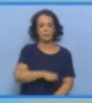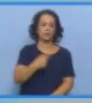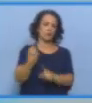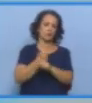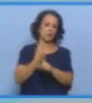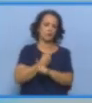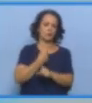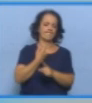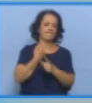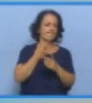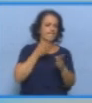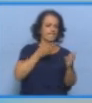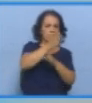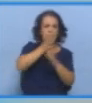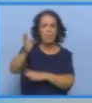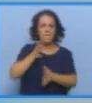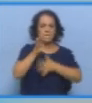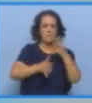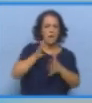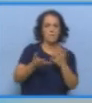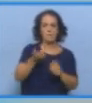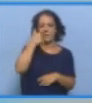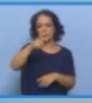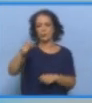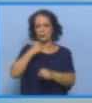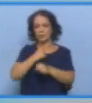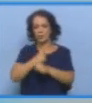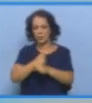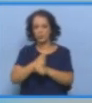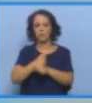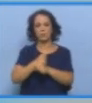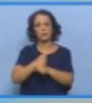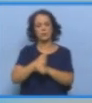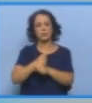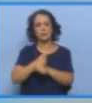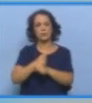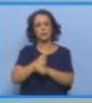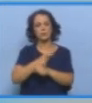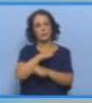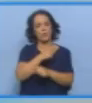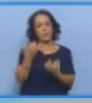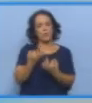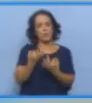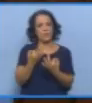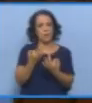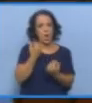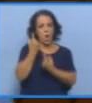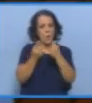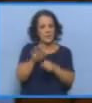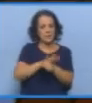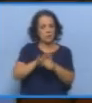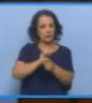junto de trabalhadores, junto de fábricas, conseguiu também transformar algumas dessas